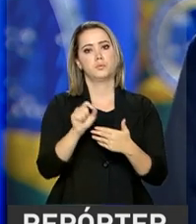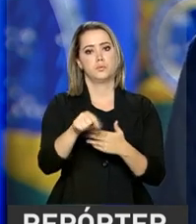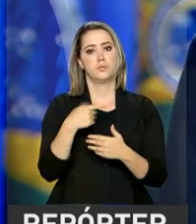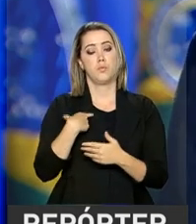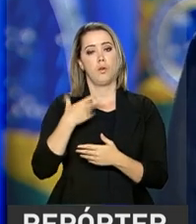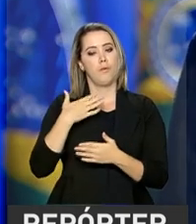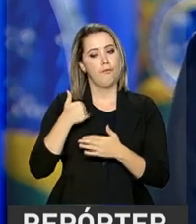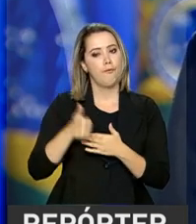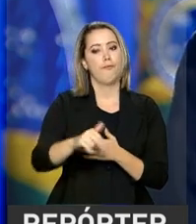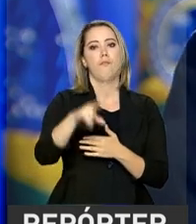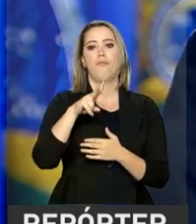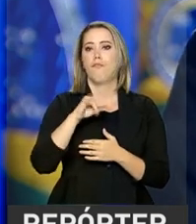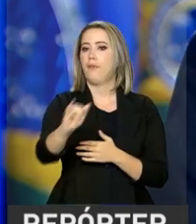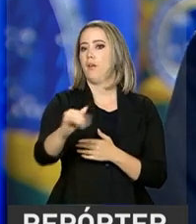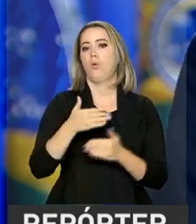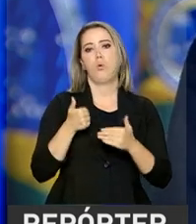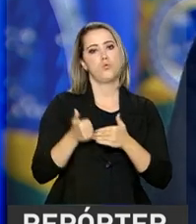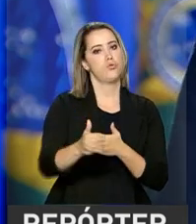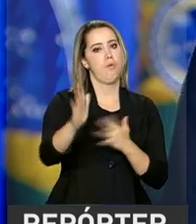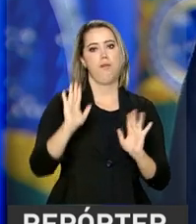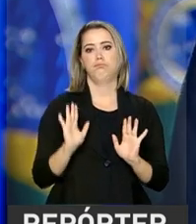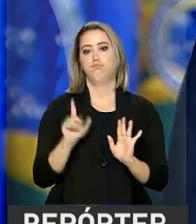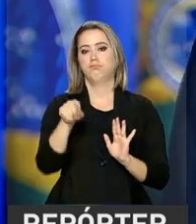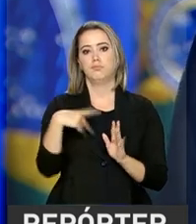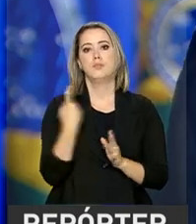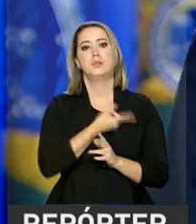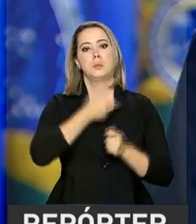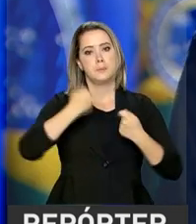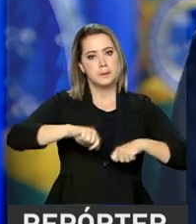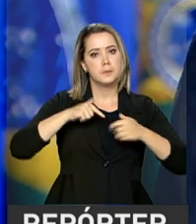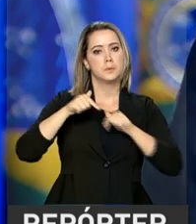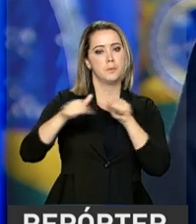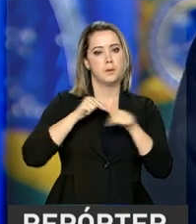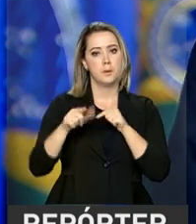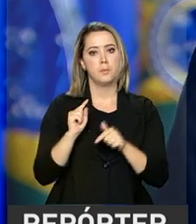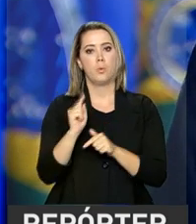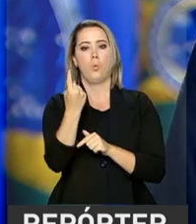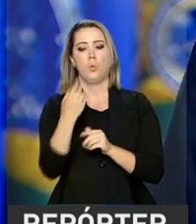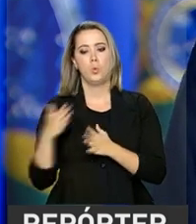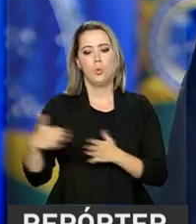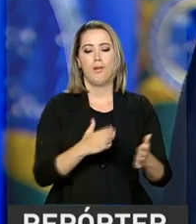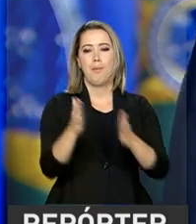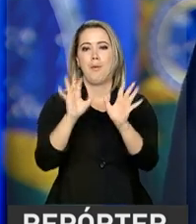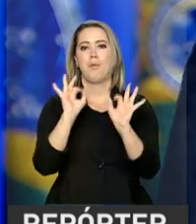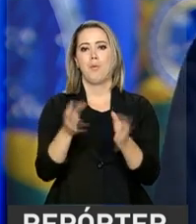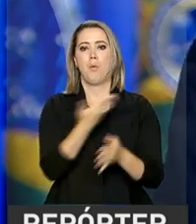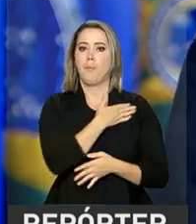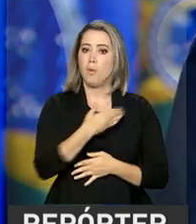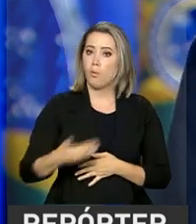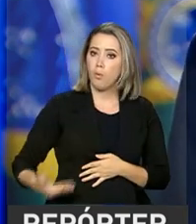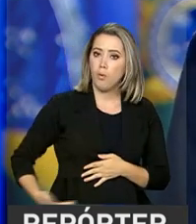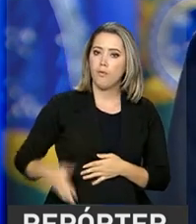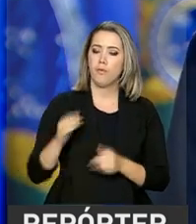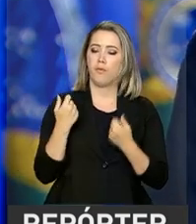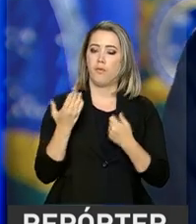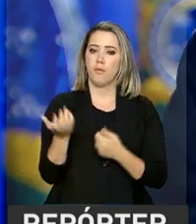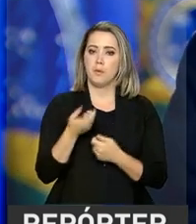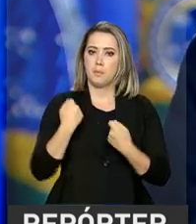vai continuar. Temos muito ainda a fazer e esse é o único caminho que meu governo pretende